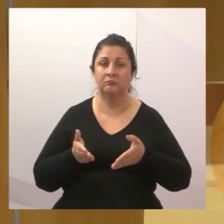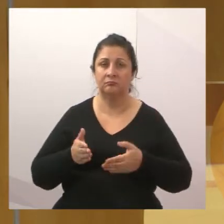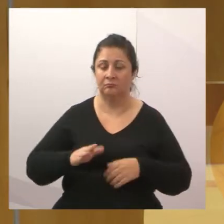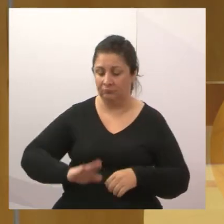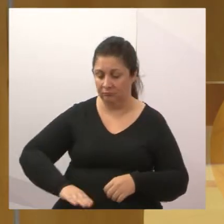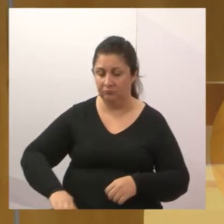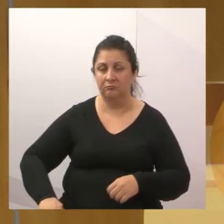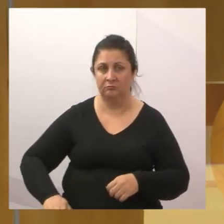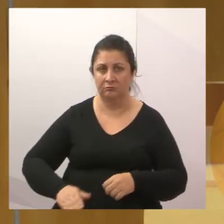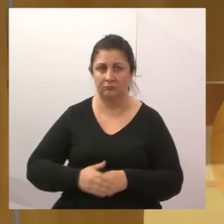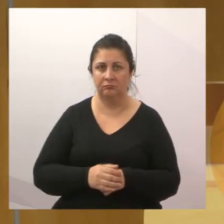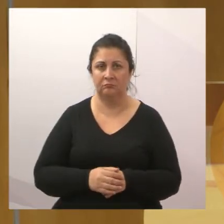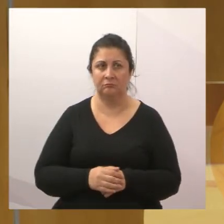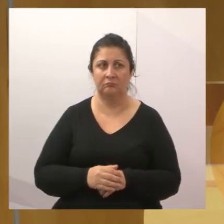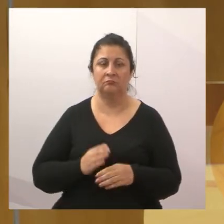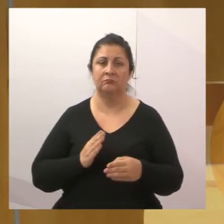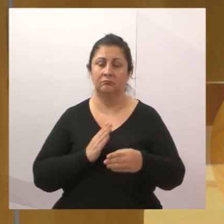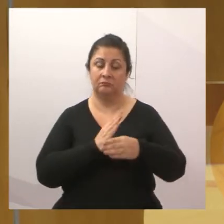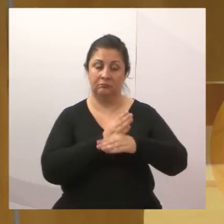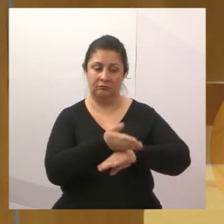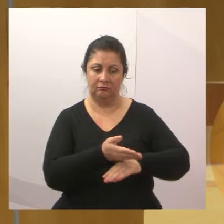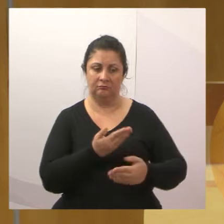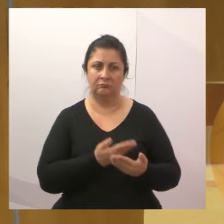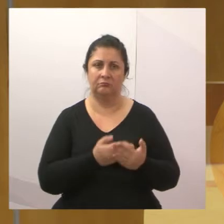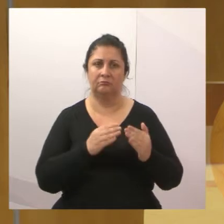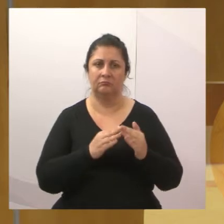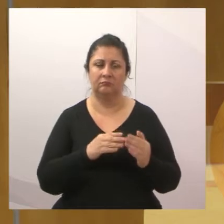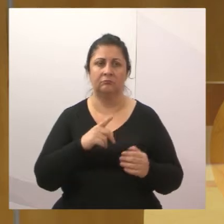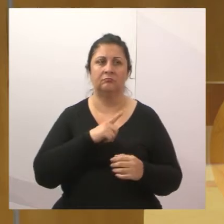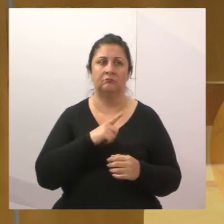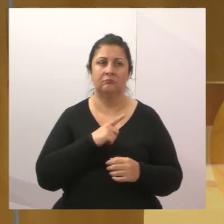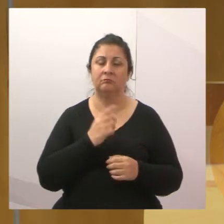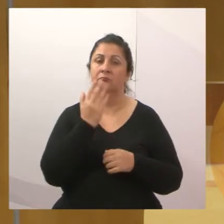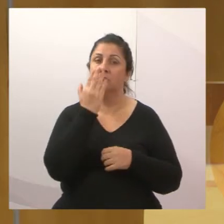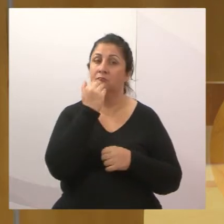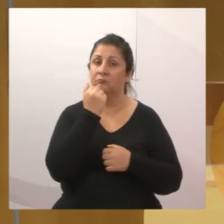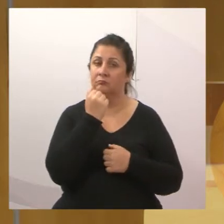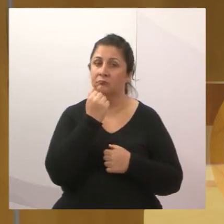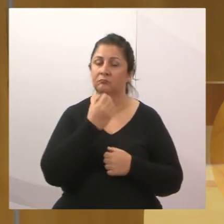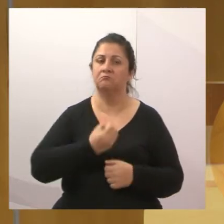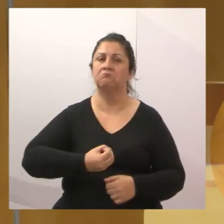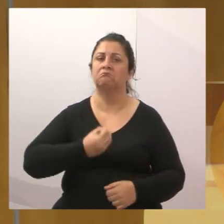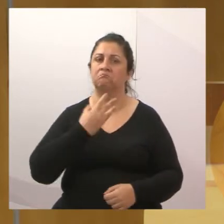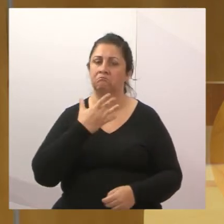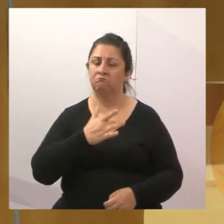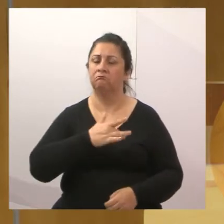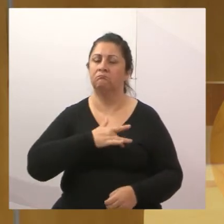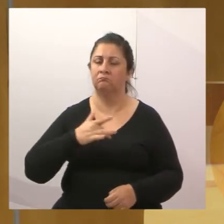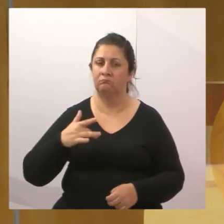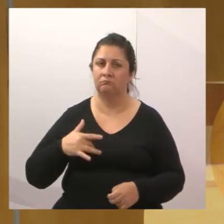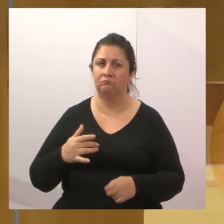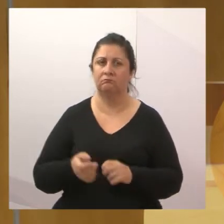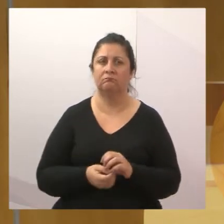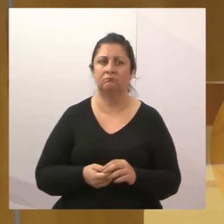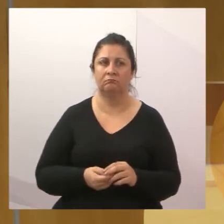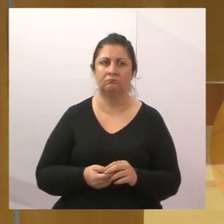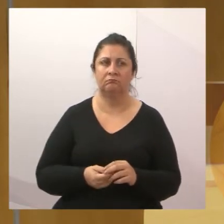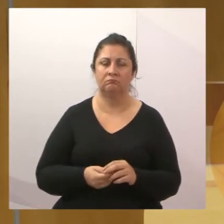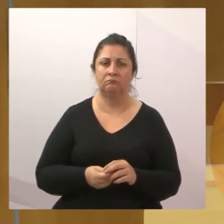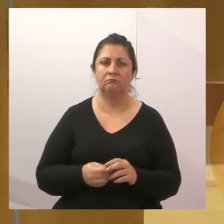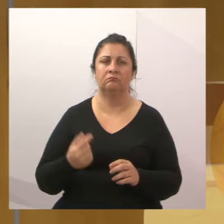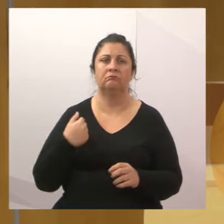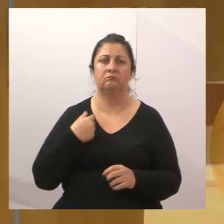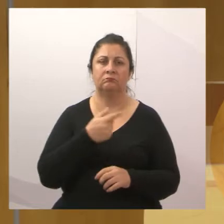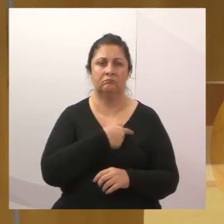a gente pode falar que ela entra na creche, ela tem uma alimentação saudável. Então, e a gente sabe